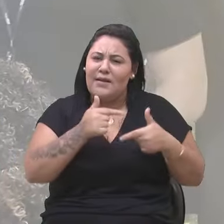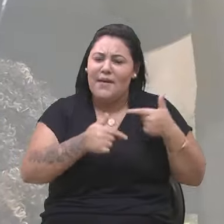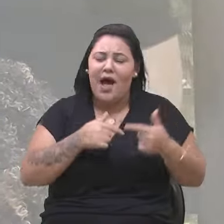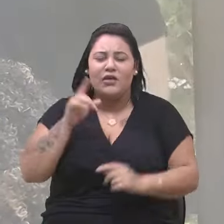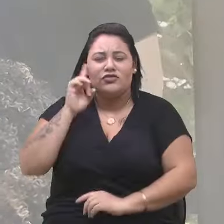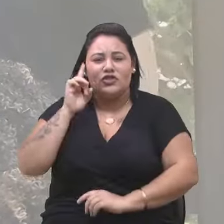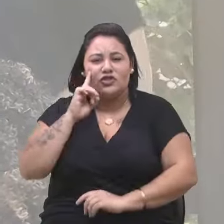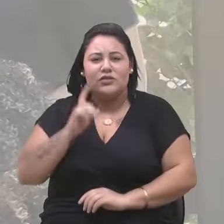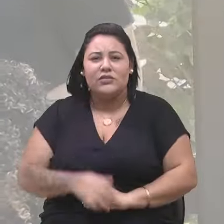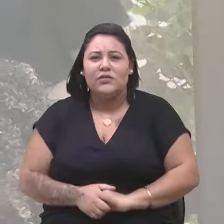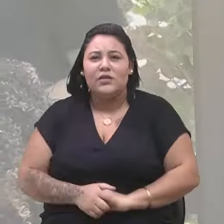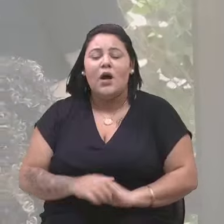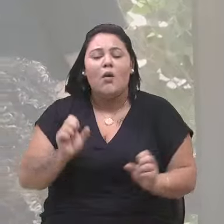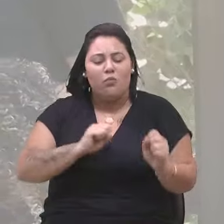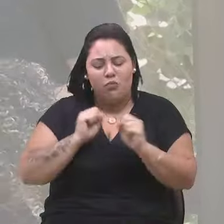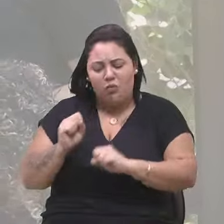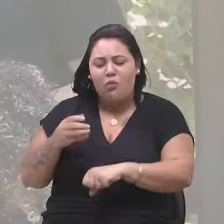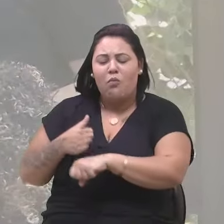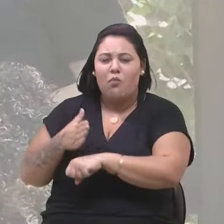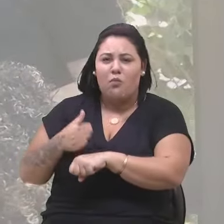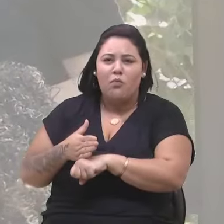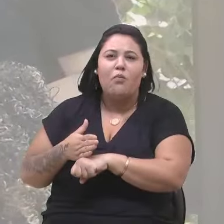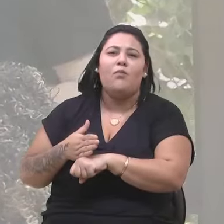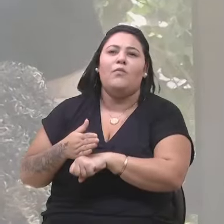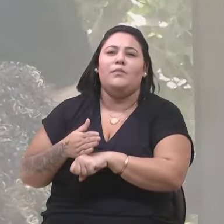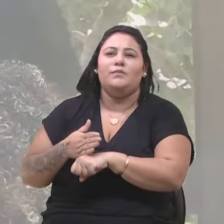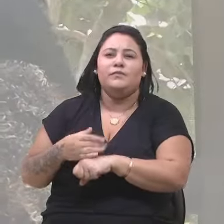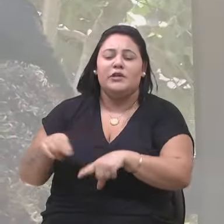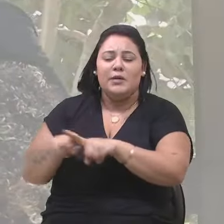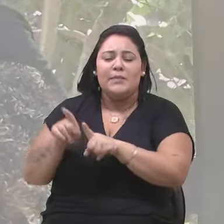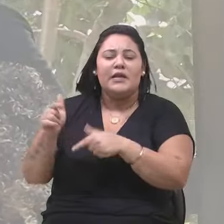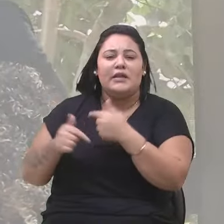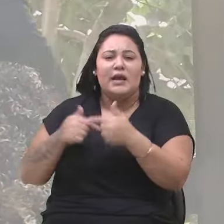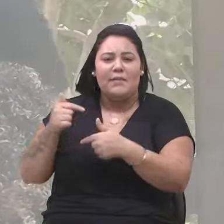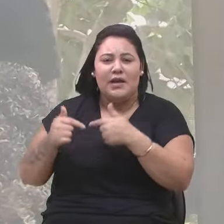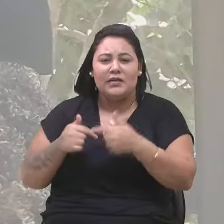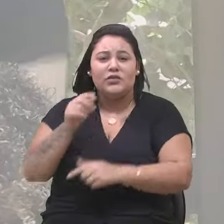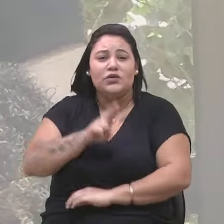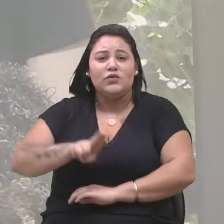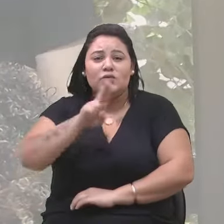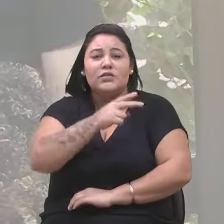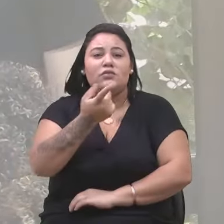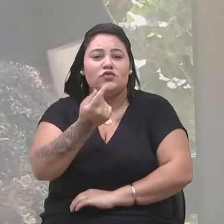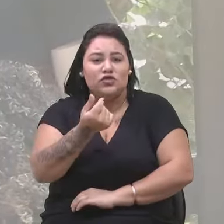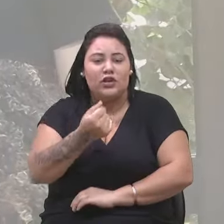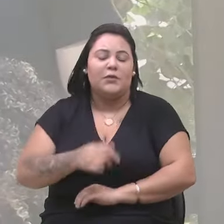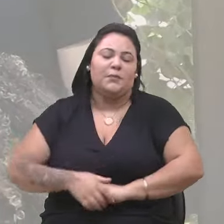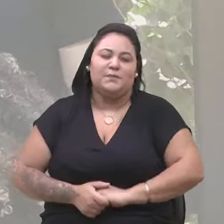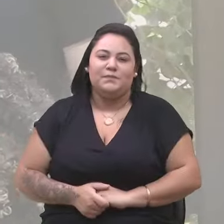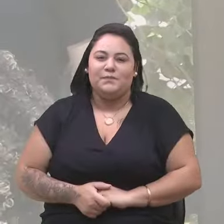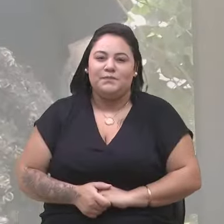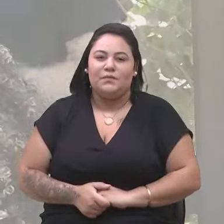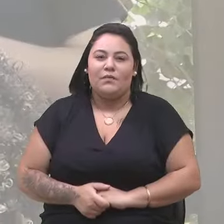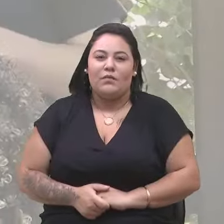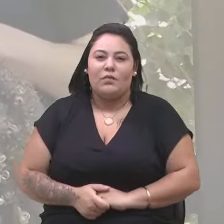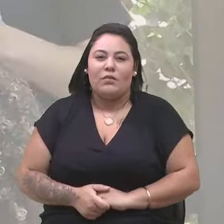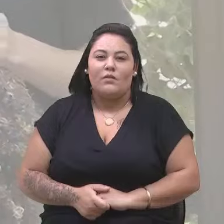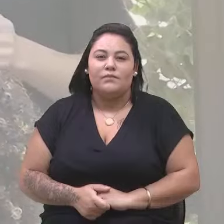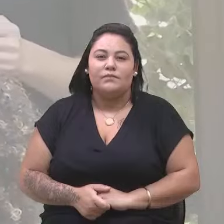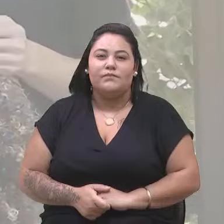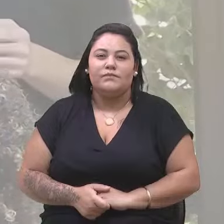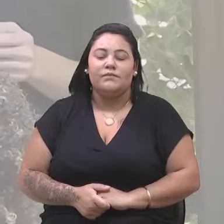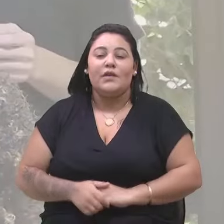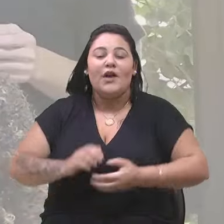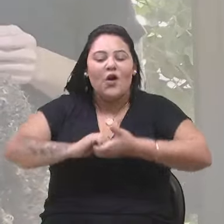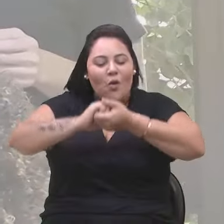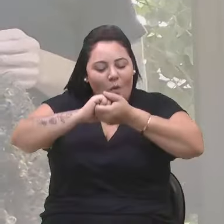vamos poder estar lá dentro da Fabiana da Pesta Úlva, trabalhando e usando essa verba desse repasse. Cumprimento